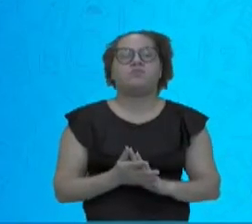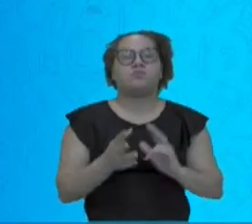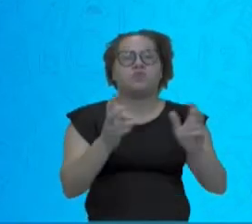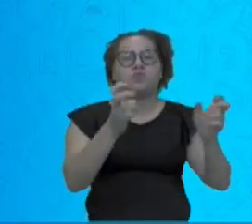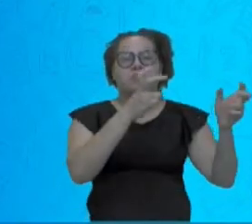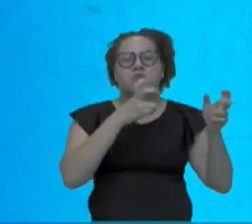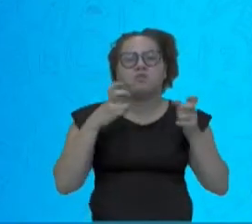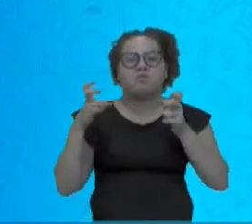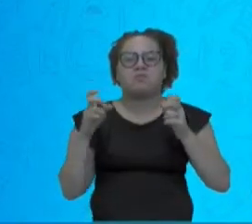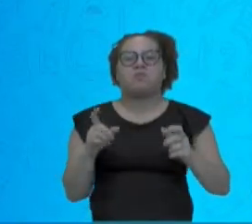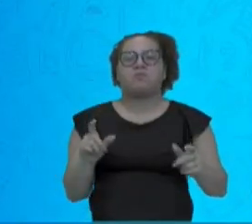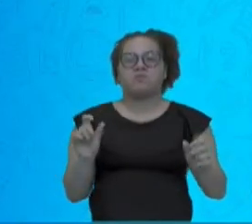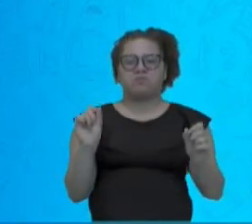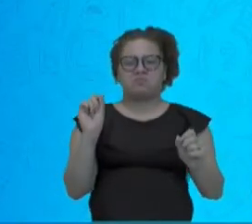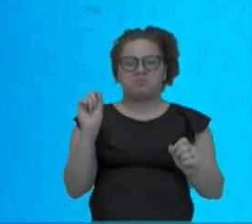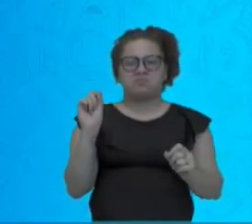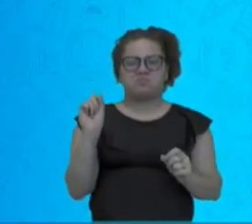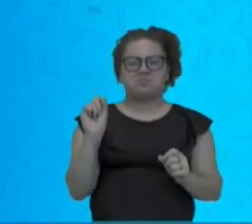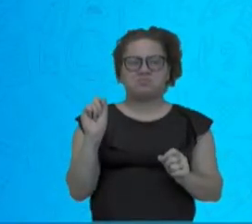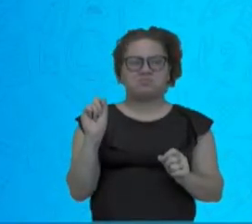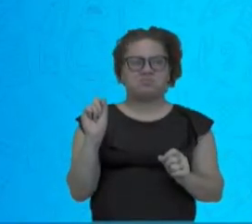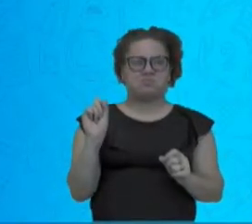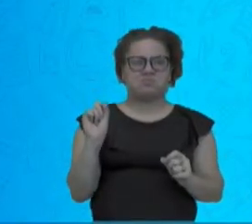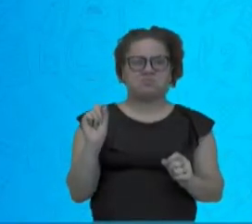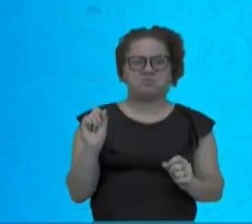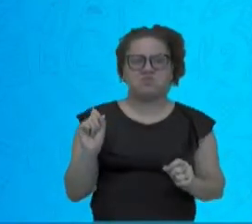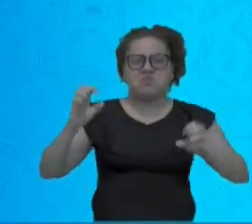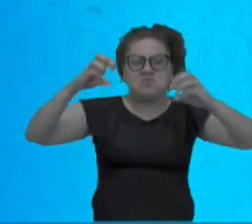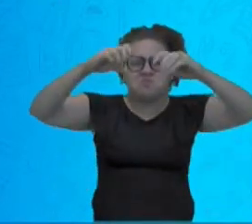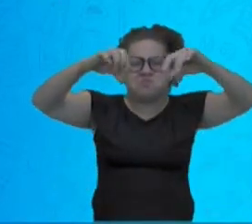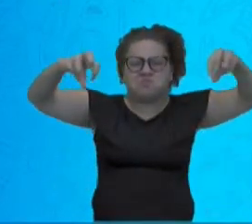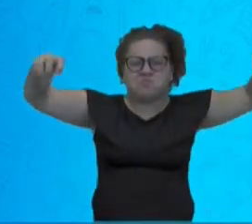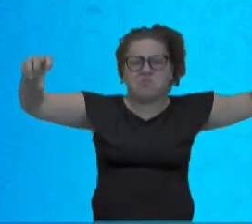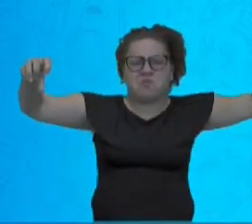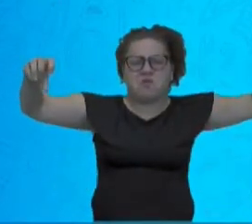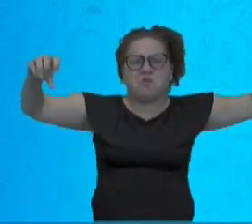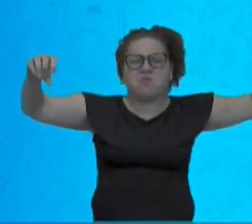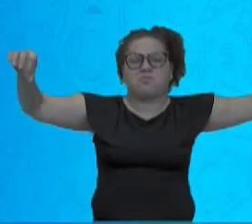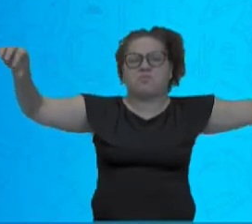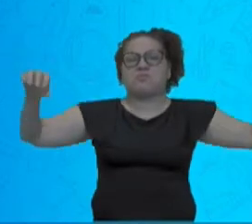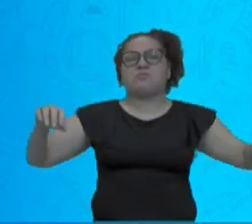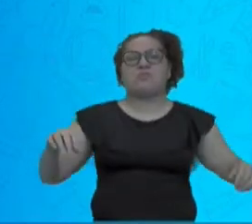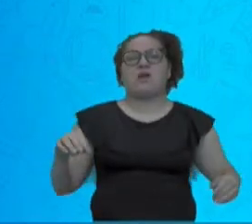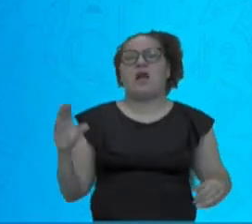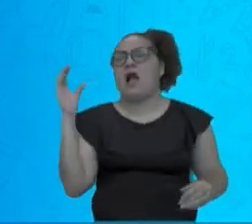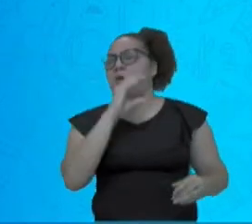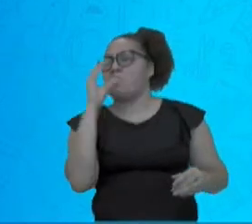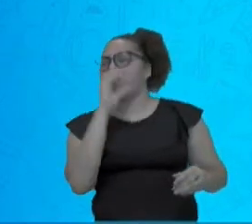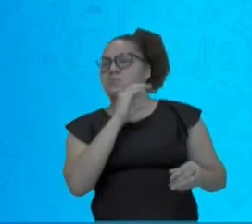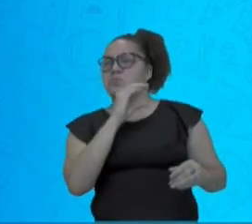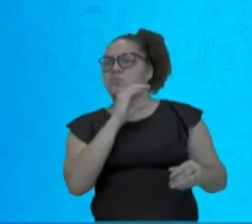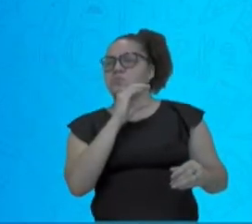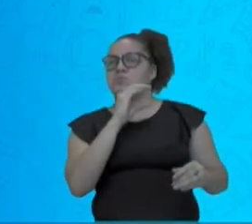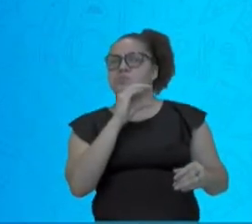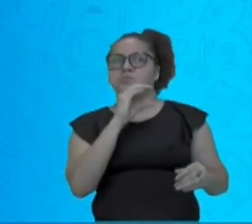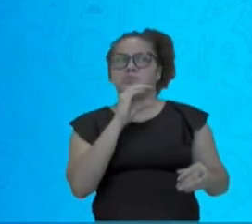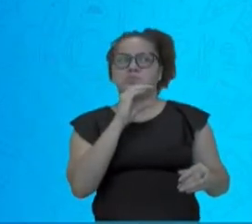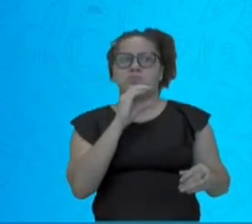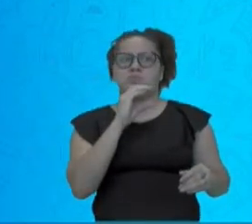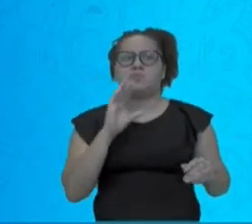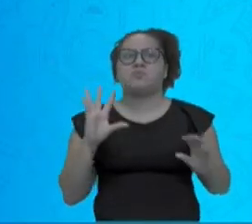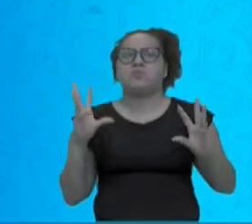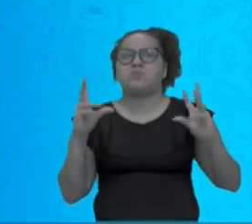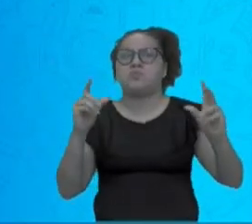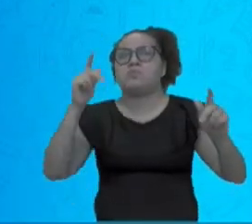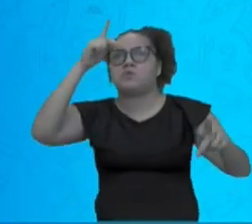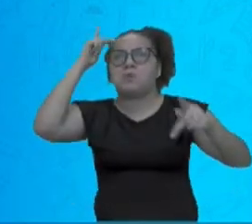que, às vezes, forma uma chuva, o céu fecha, aí, de repente, todo mundo se